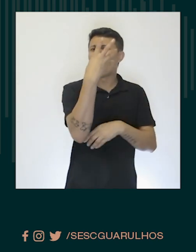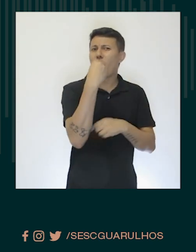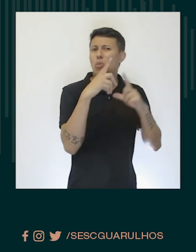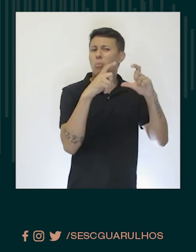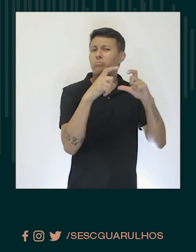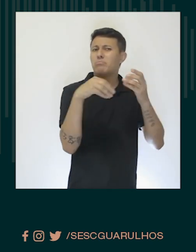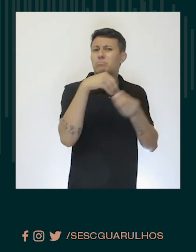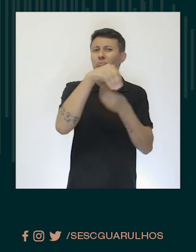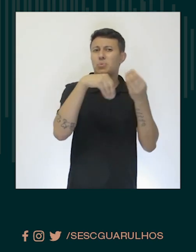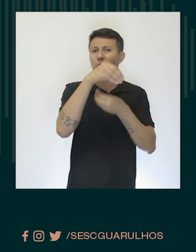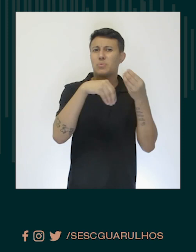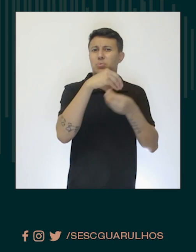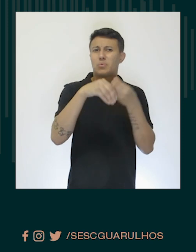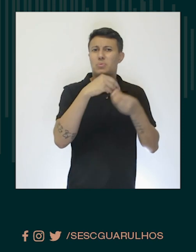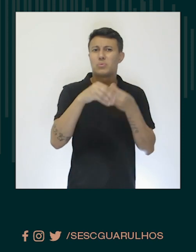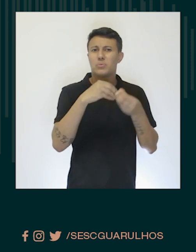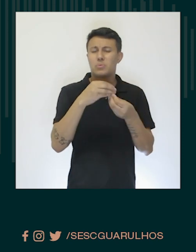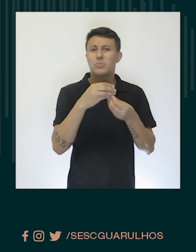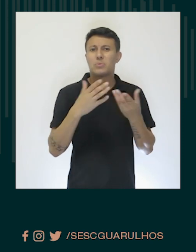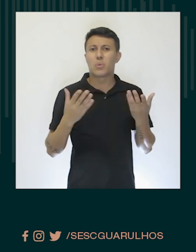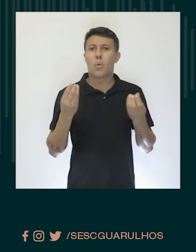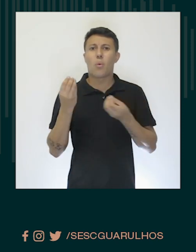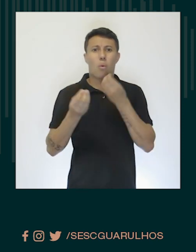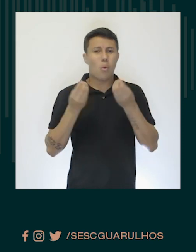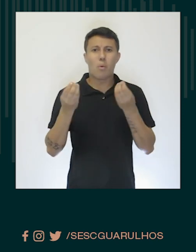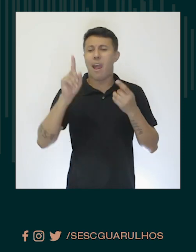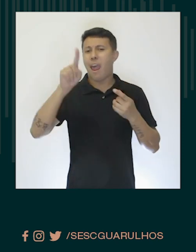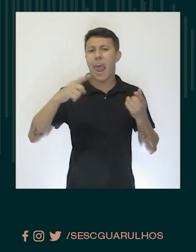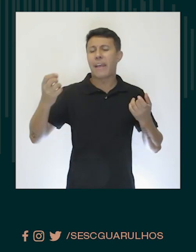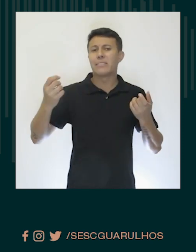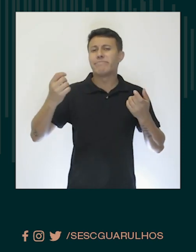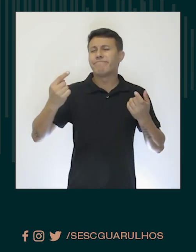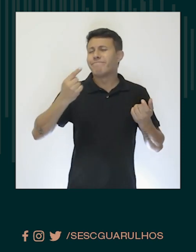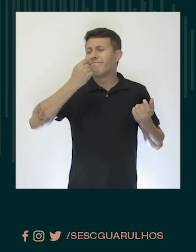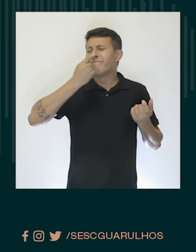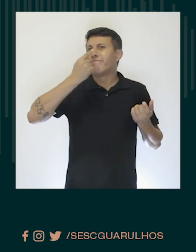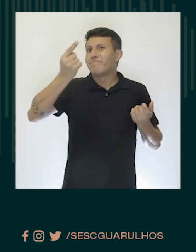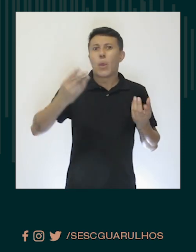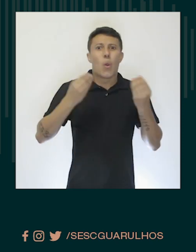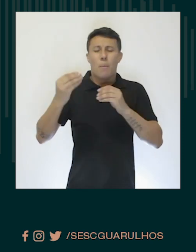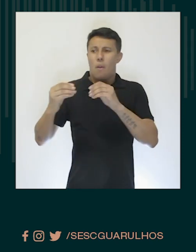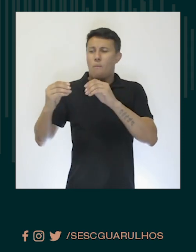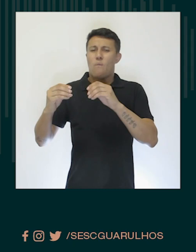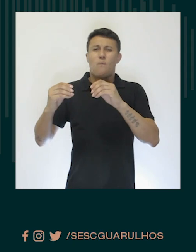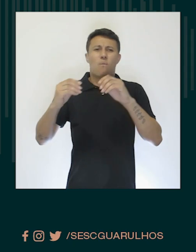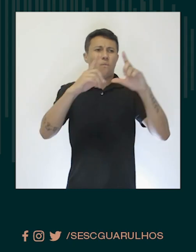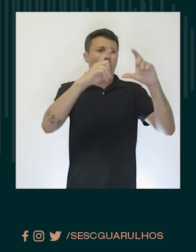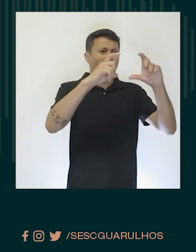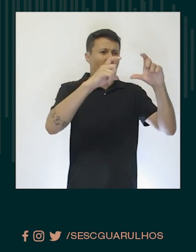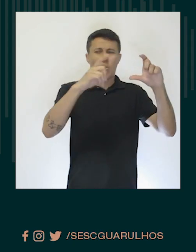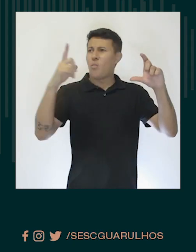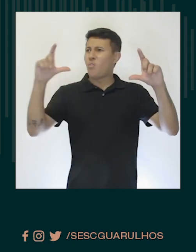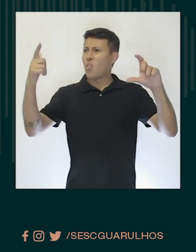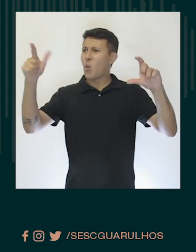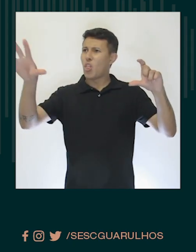ligado? Misturando dois, sei lá, você pega uma inspiração do que você, de uma imagem de um fotógrafo